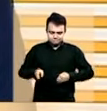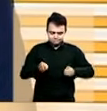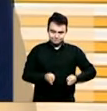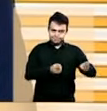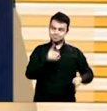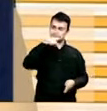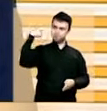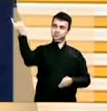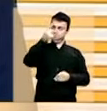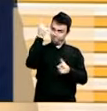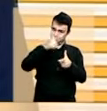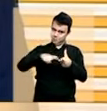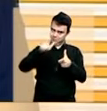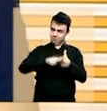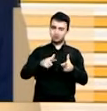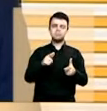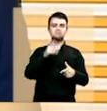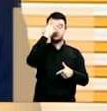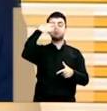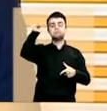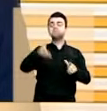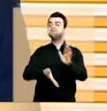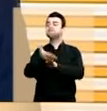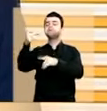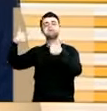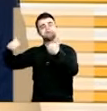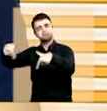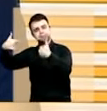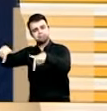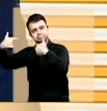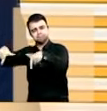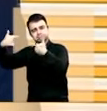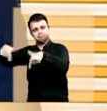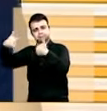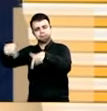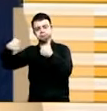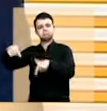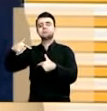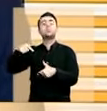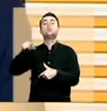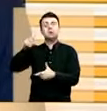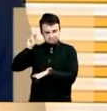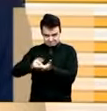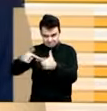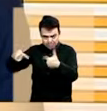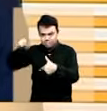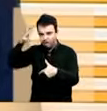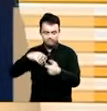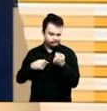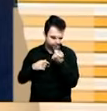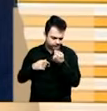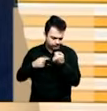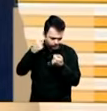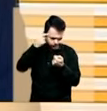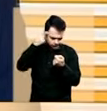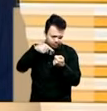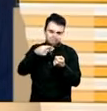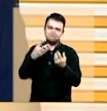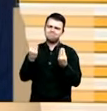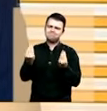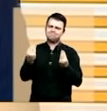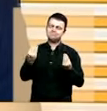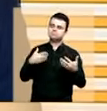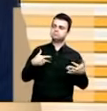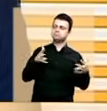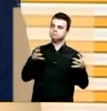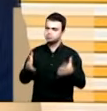sério, porque as pessoas vão para o trabalho e não trabalham, porque estão ainda entretidas com essa novidade. E é triste